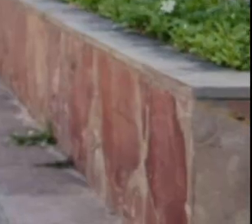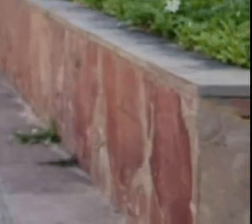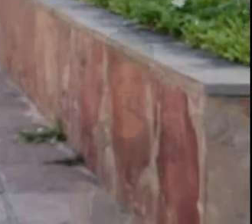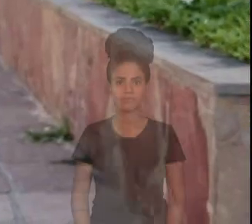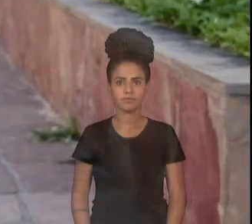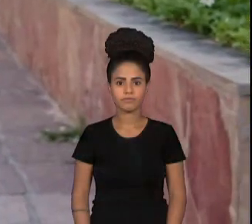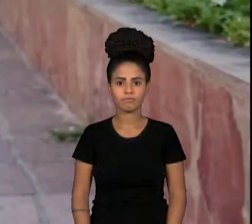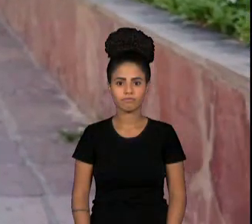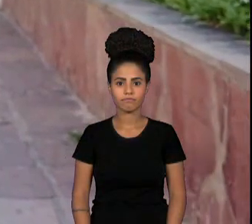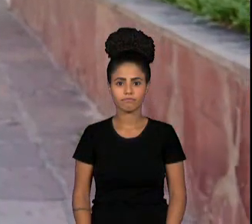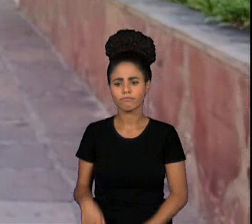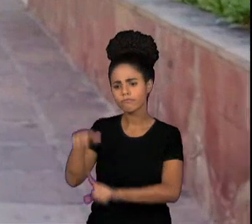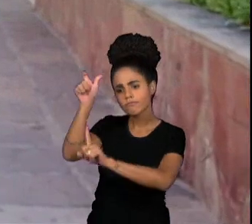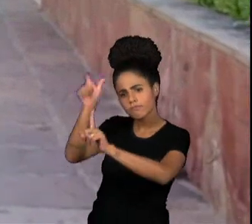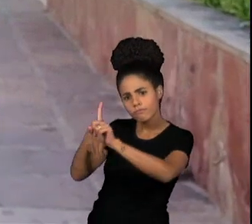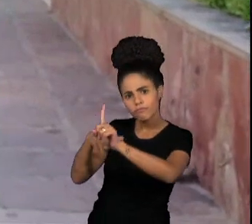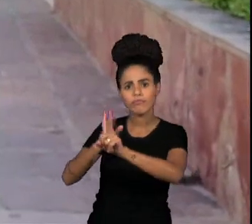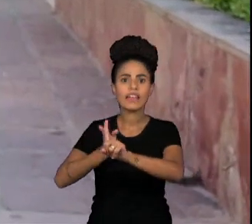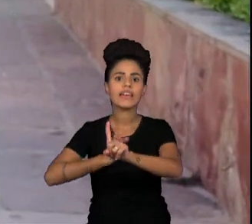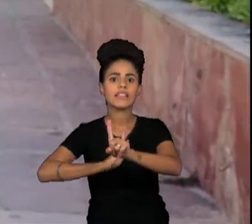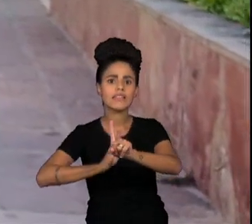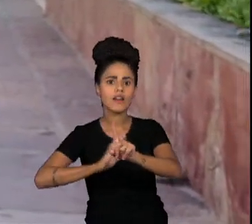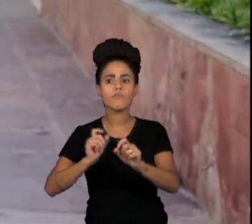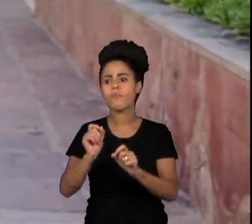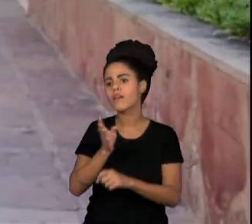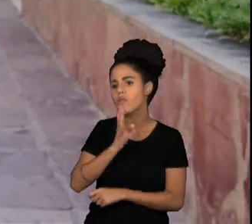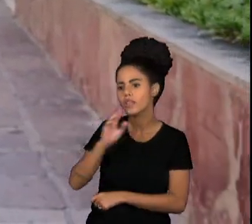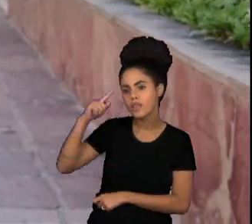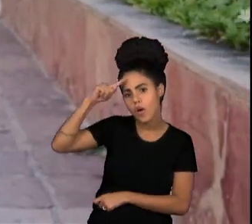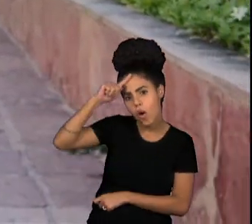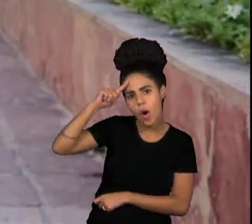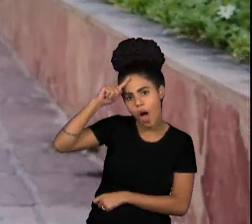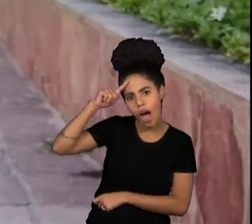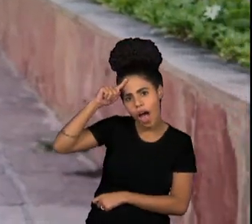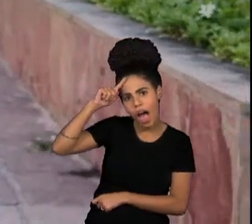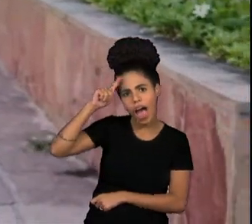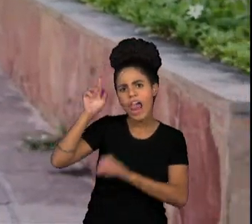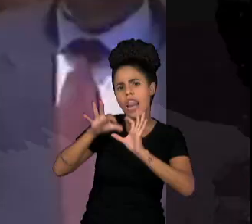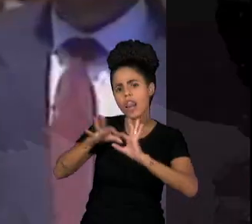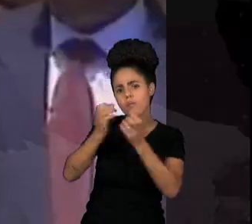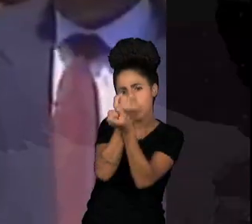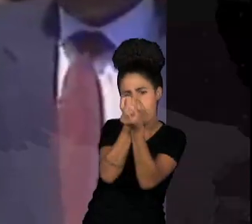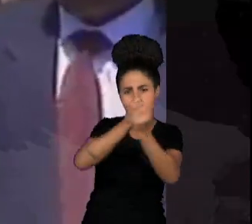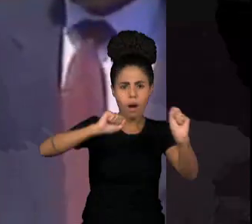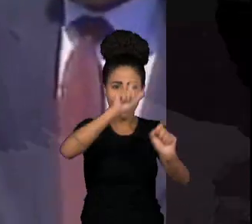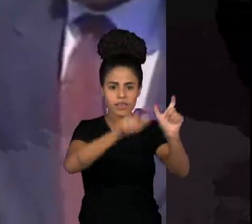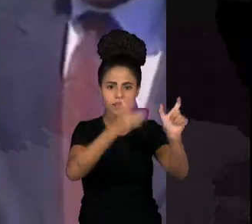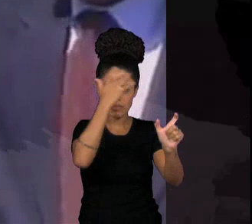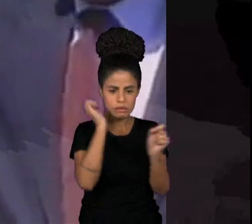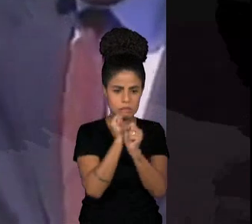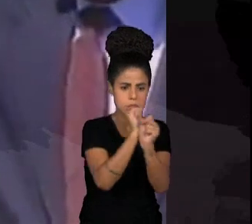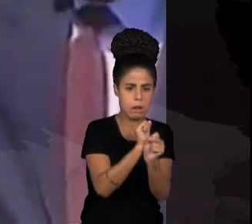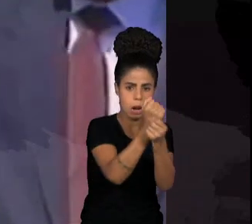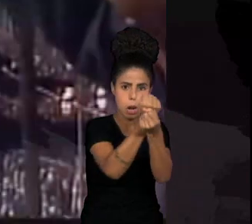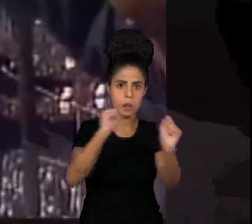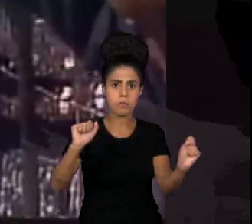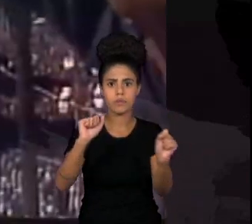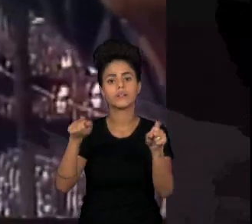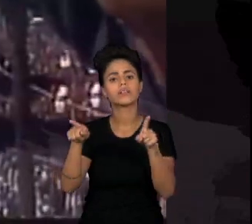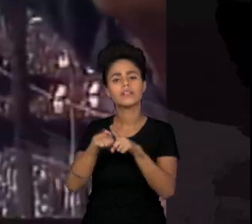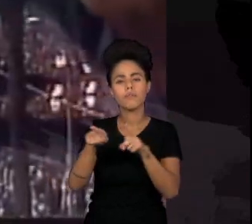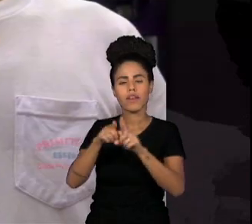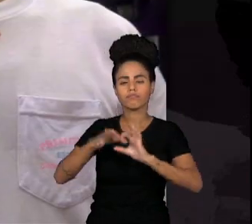O personagem, o Nelson Mandela, que foi o libertador dos africanos. Com a questão do apartheid, com a questão